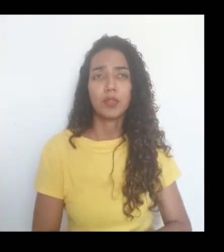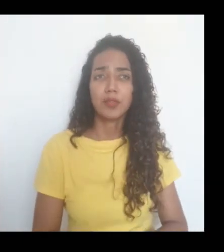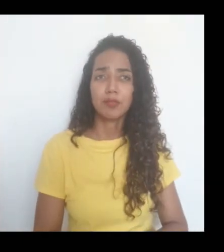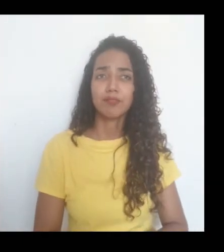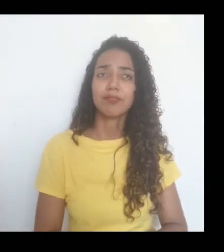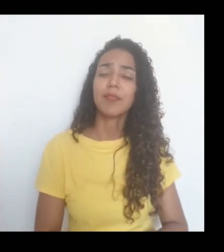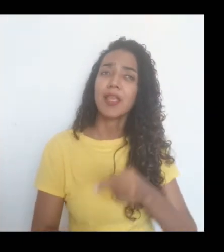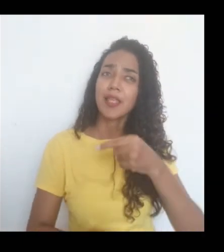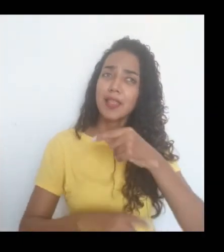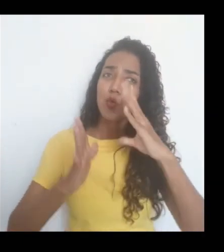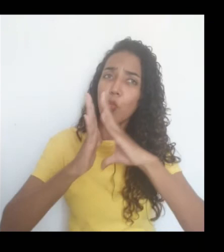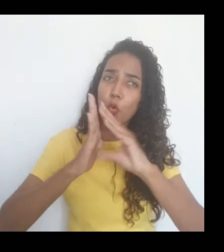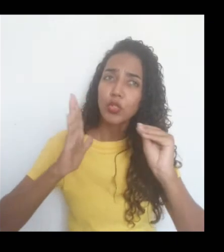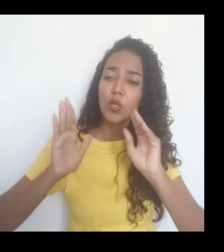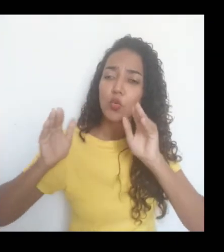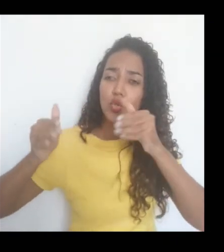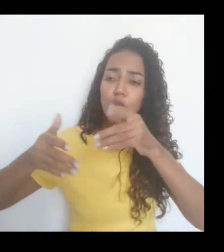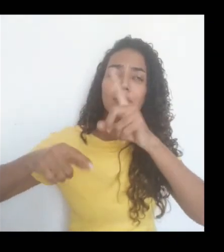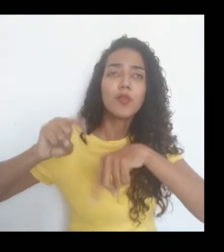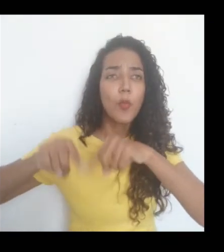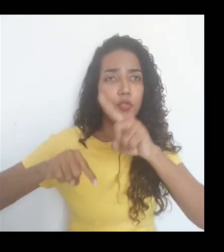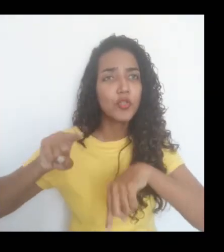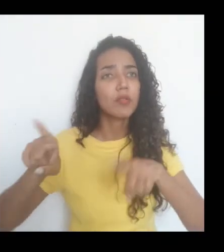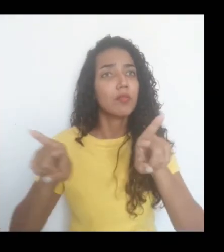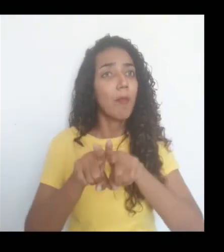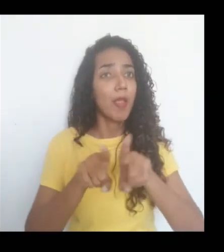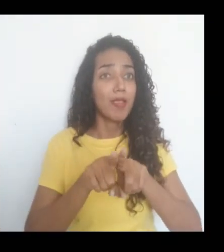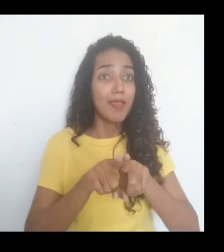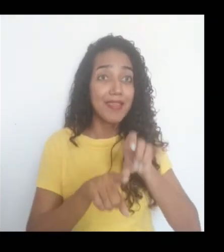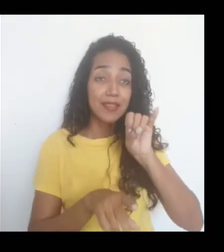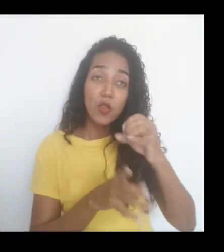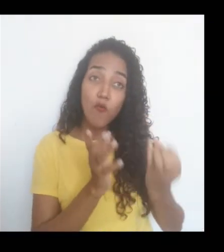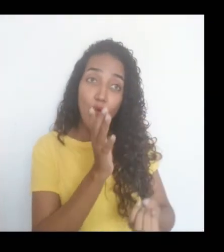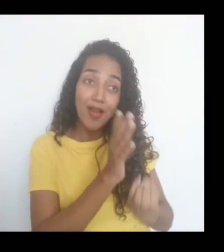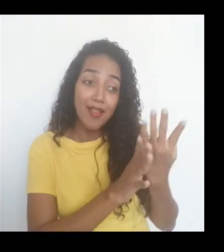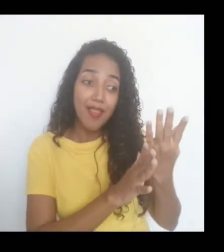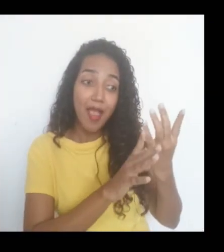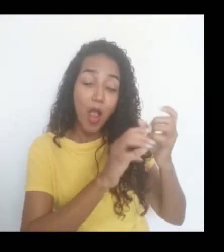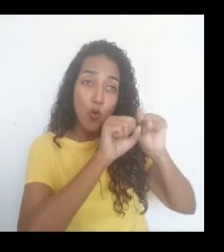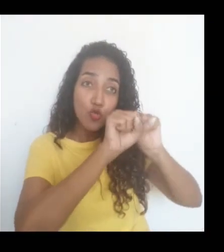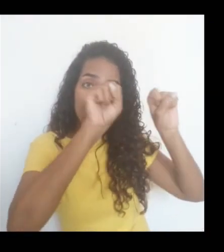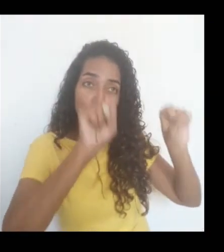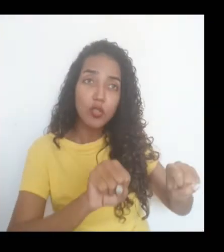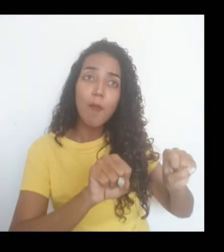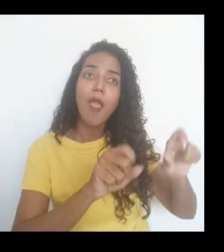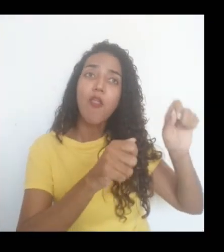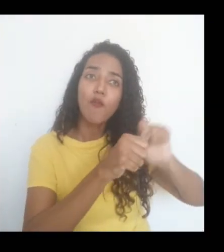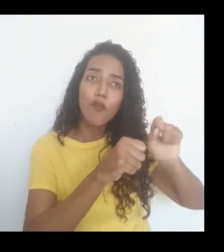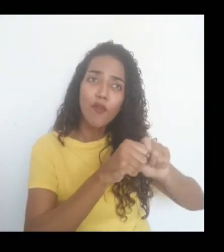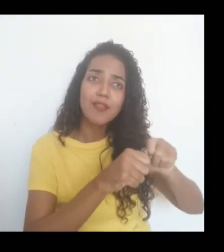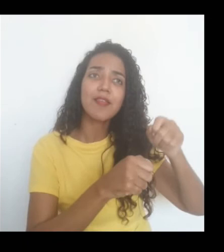desenvolver, eu vou fazer a mesma coisa. Então, como lição aí, ó, para a gente